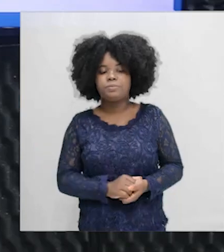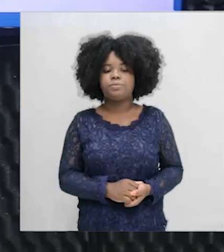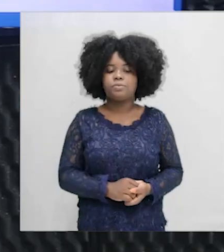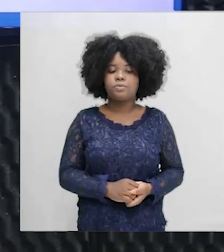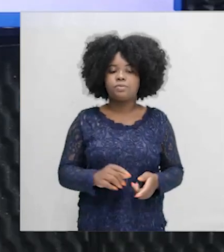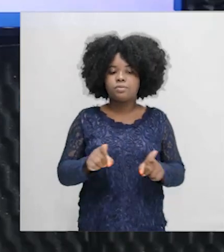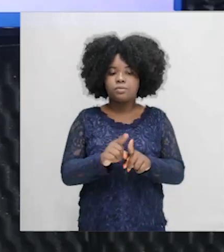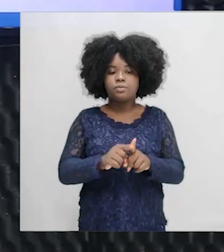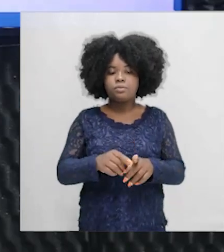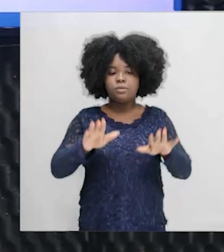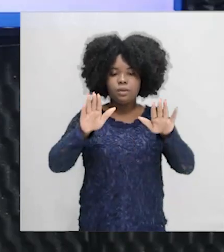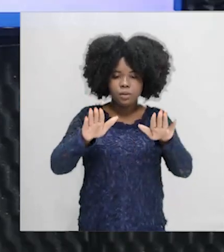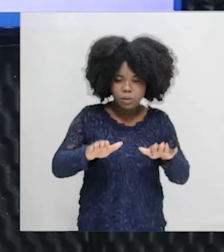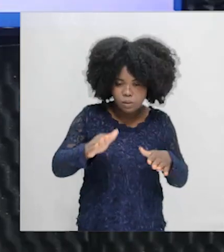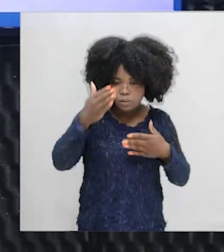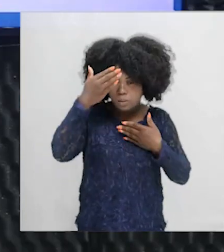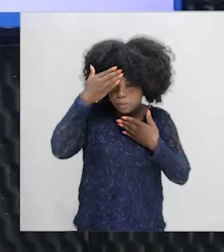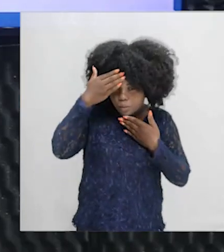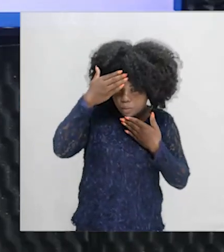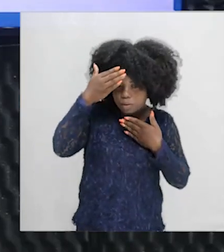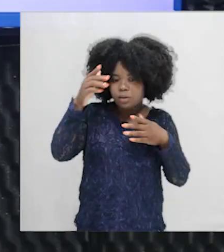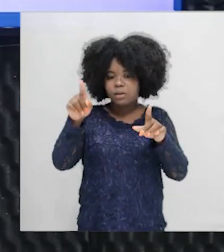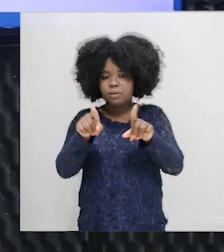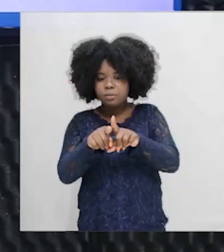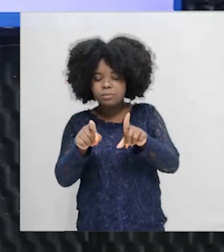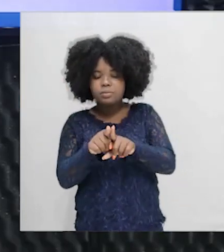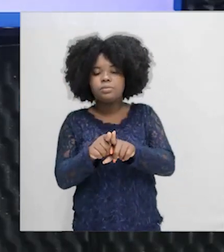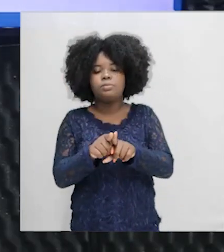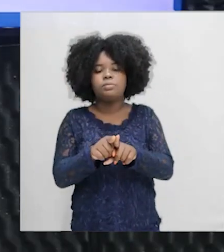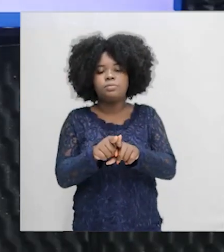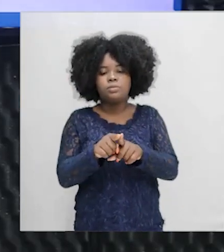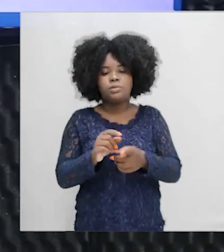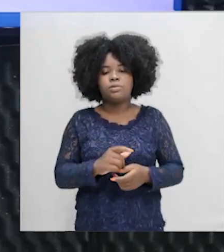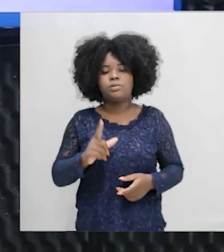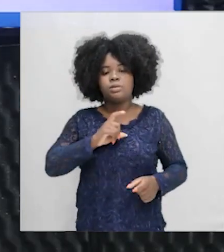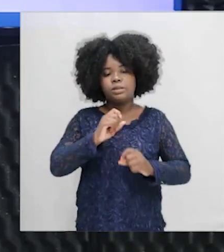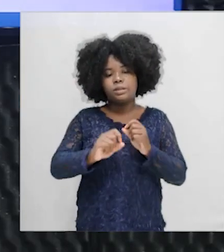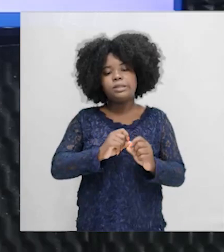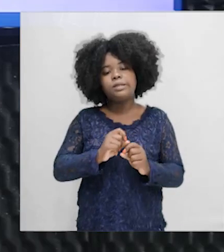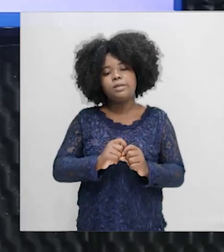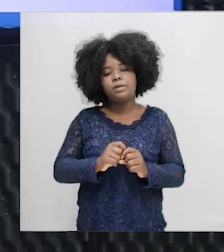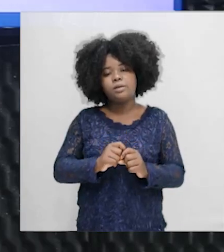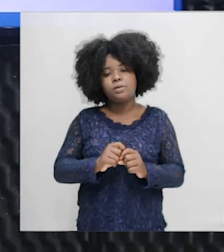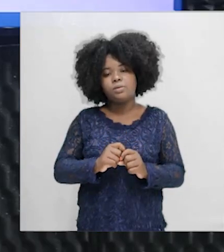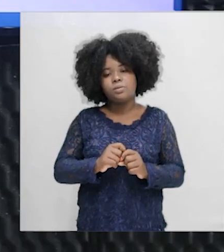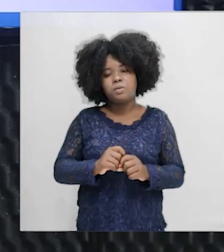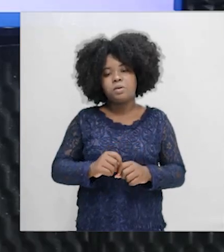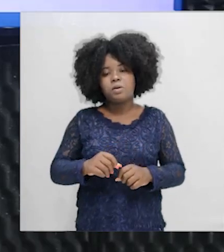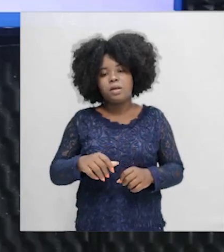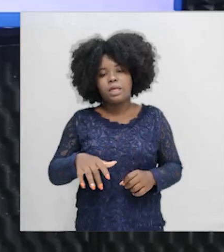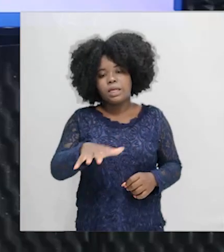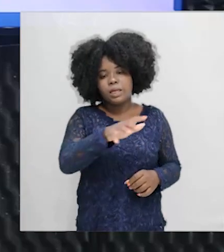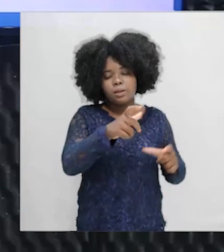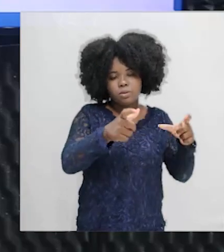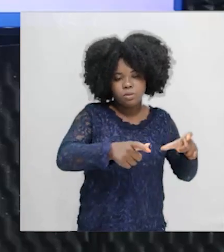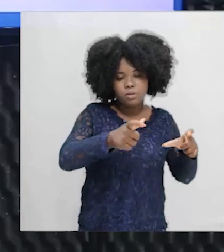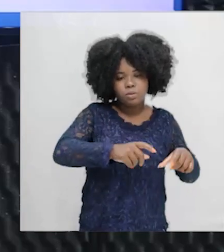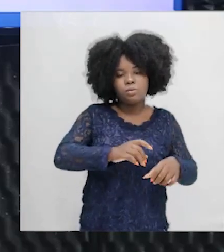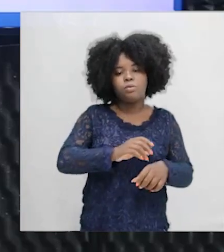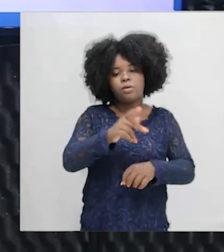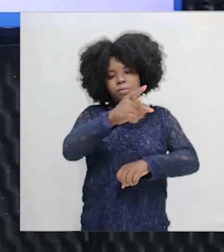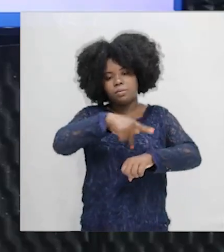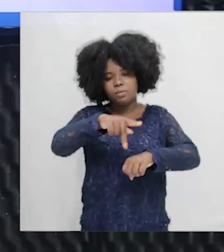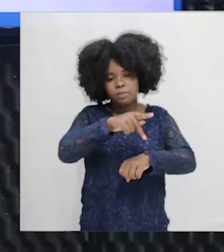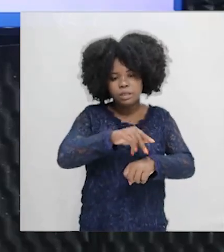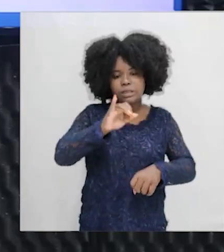outras religiões e vai interferindo em outras religiões, como é o caso da Índia, que é a religião hindu, e tem influências